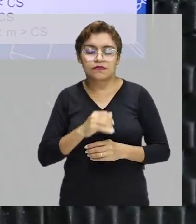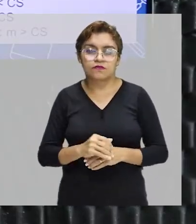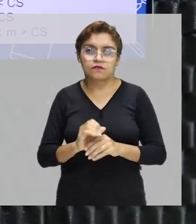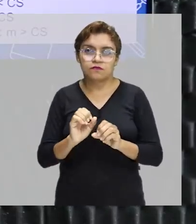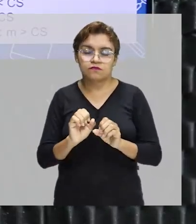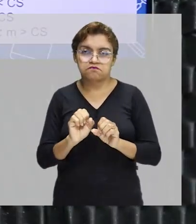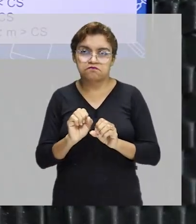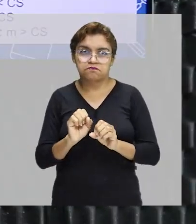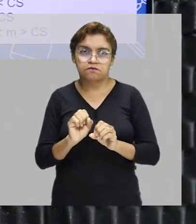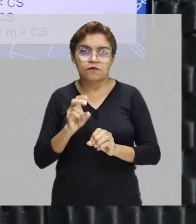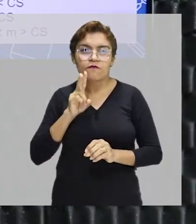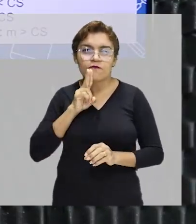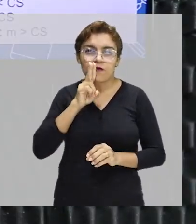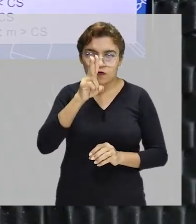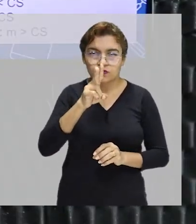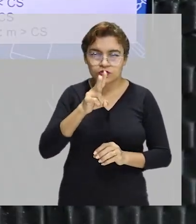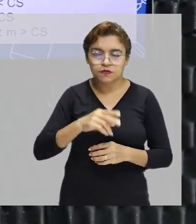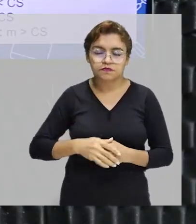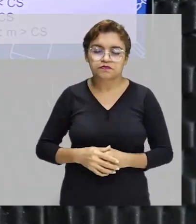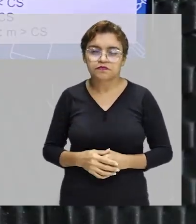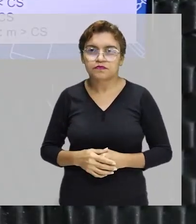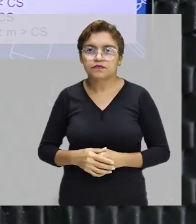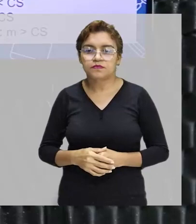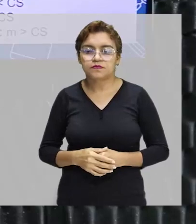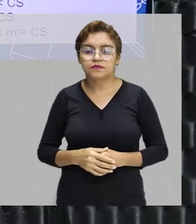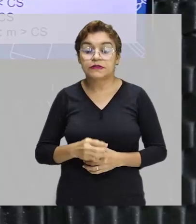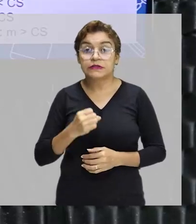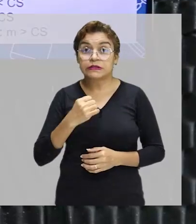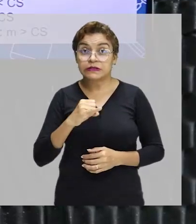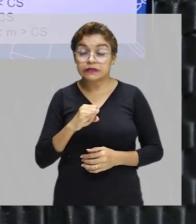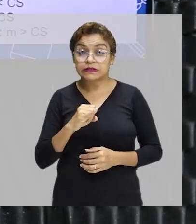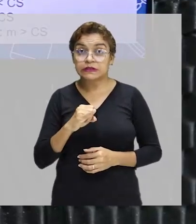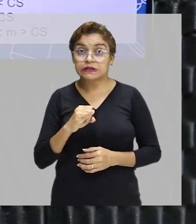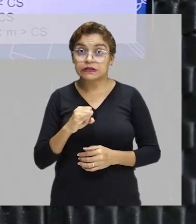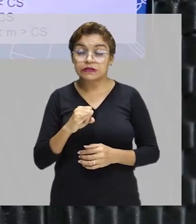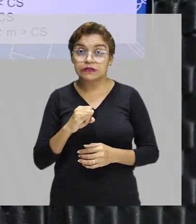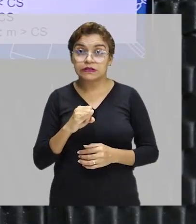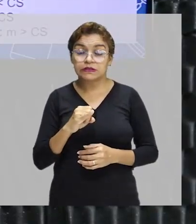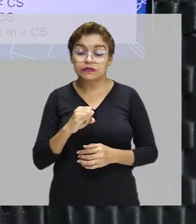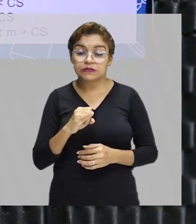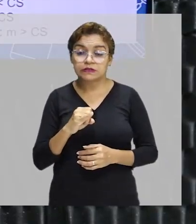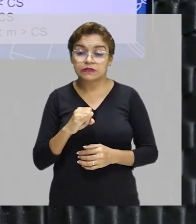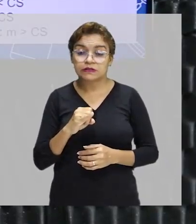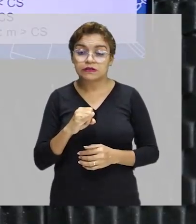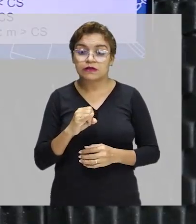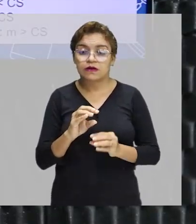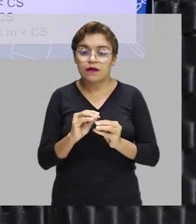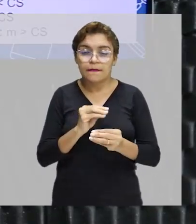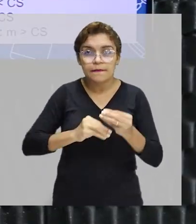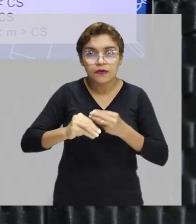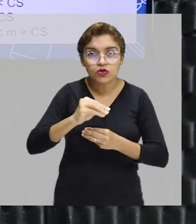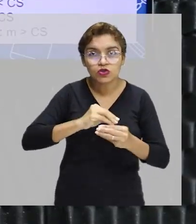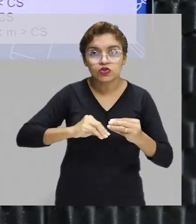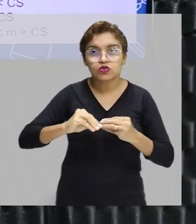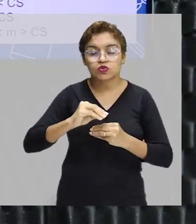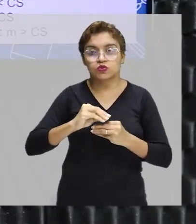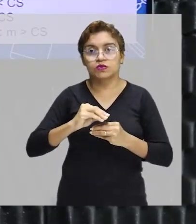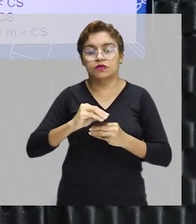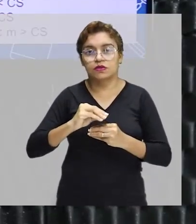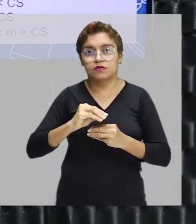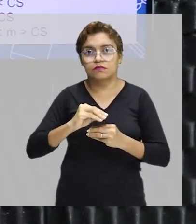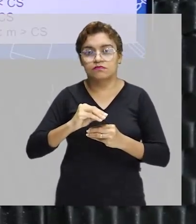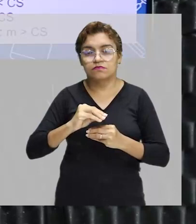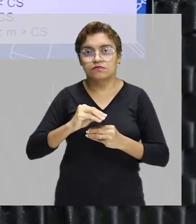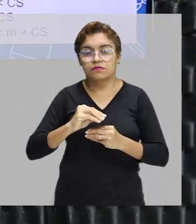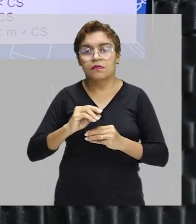forte, ou seja, se a sua concentração for alta, eu posso adicionar